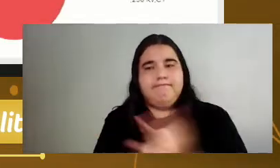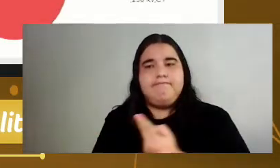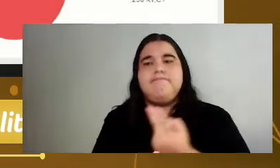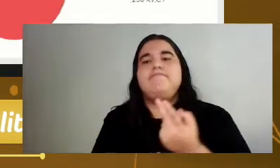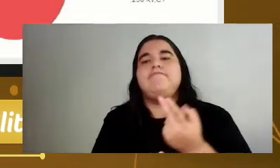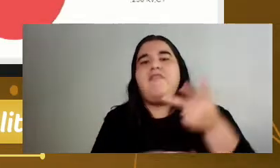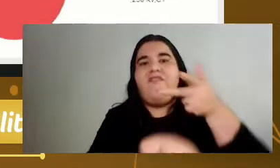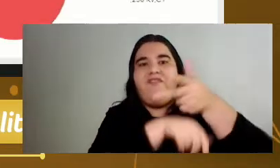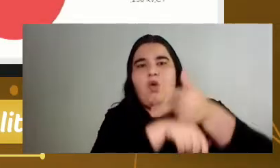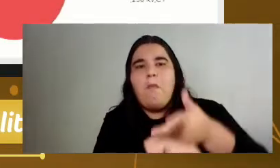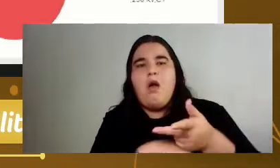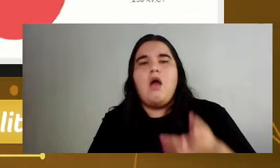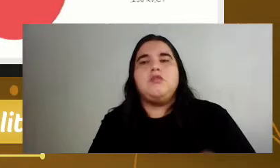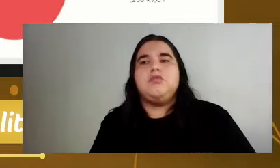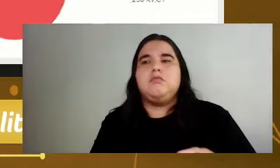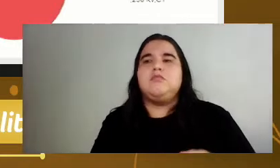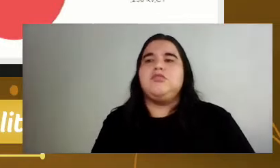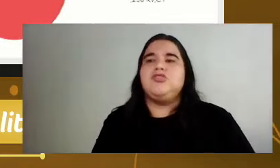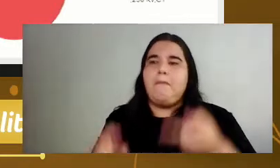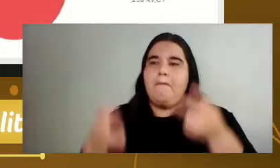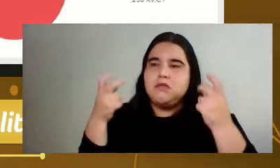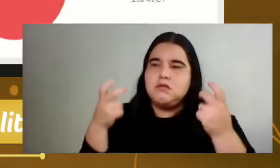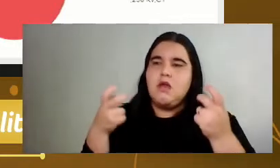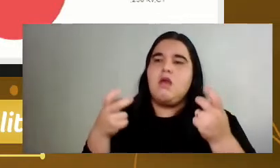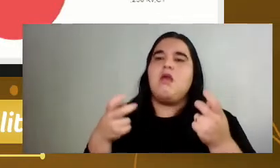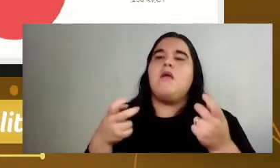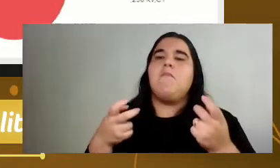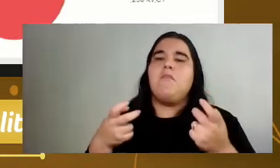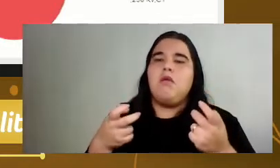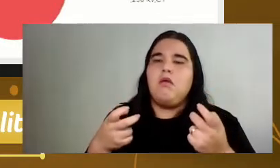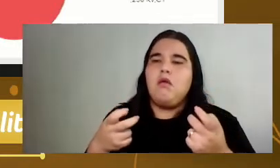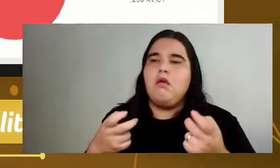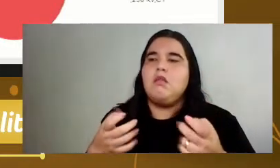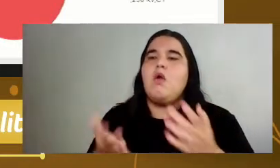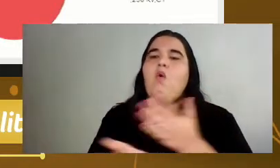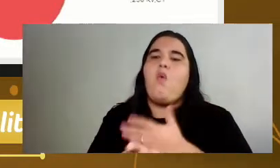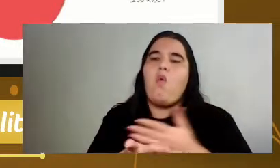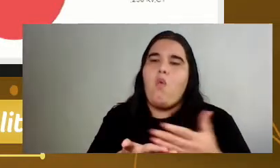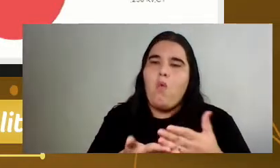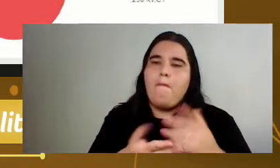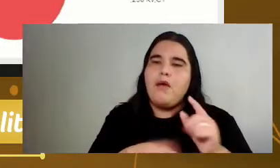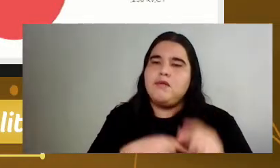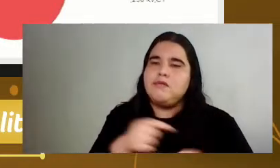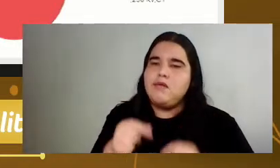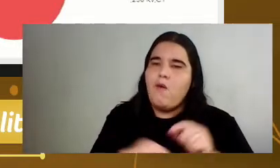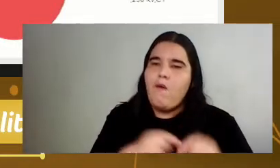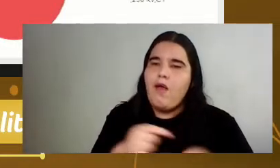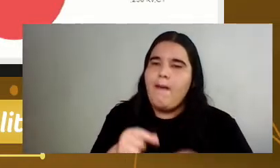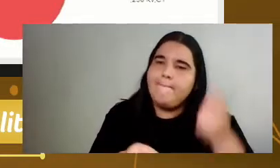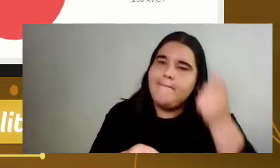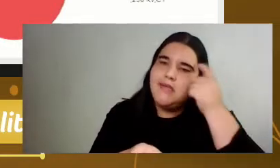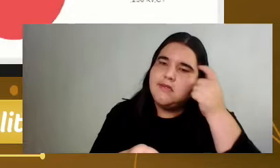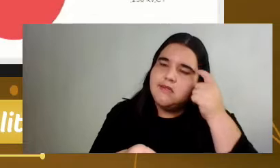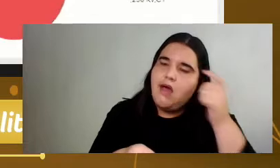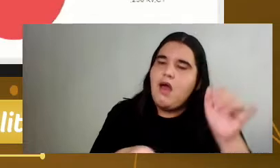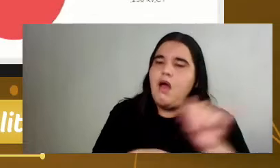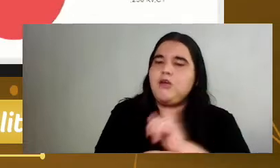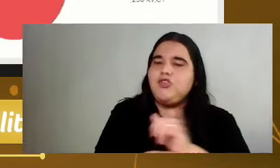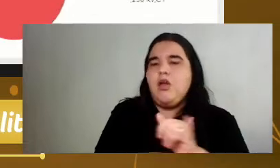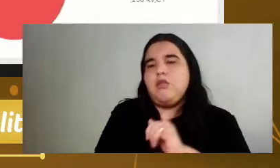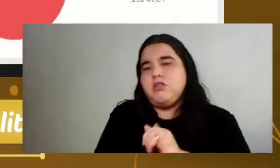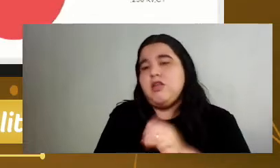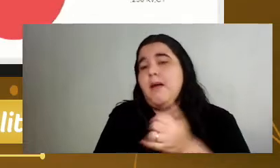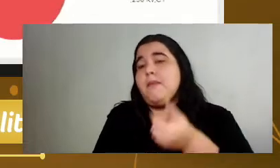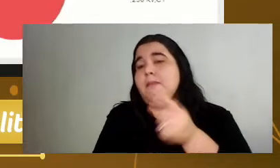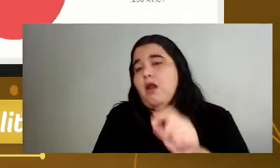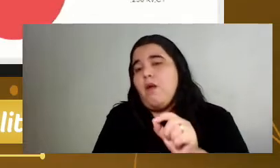e a gente carrega esse painel, a gente começa a atuar neles. E a primeira atuação nossa é fazer as inspeções de campo para